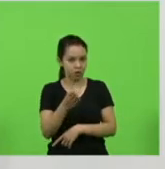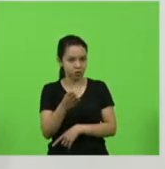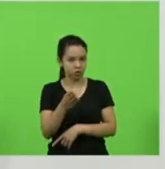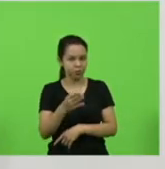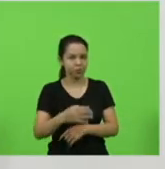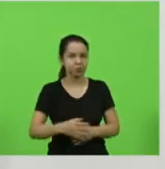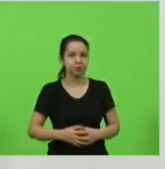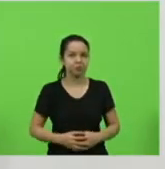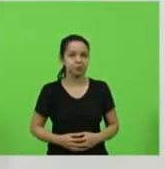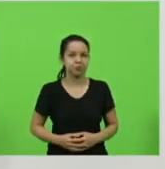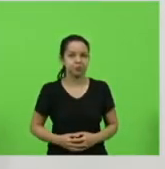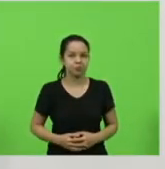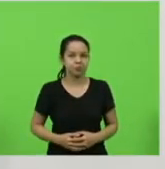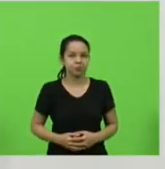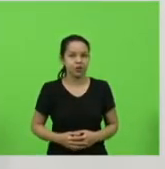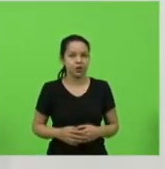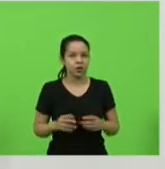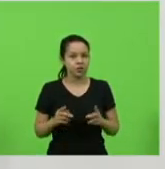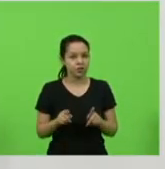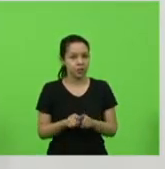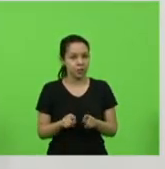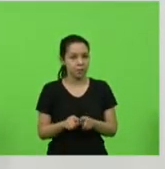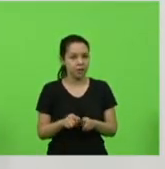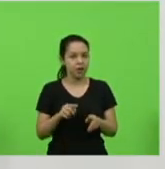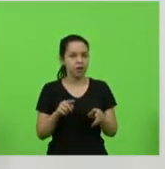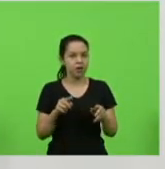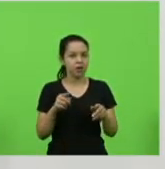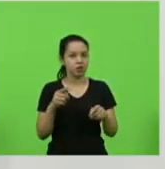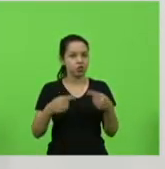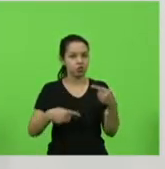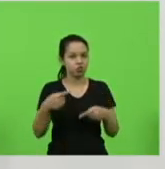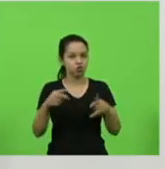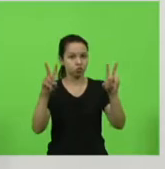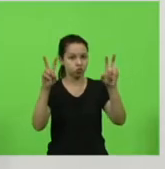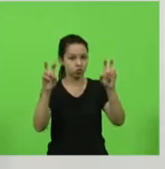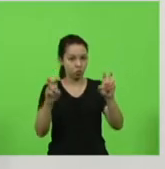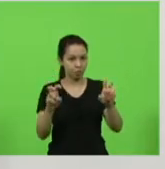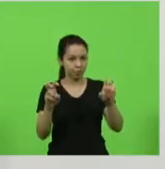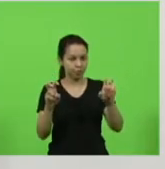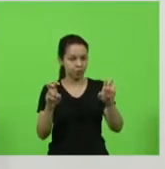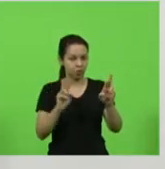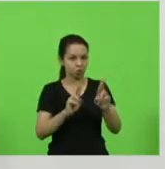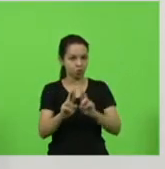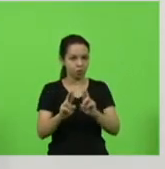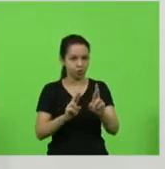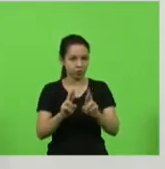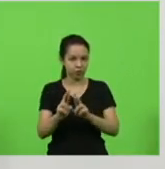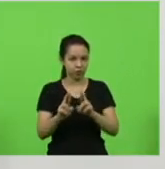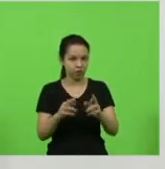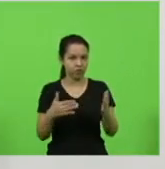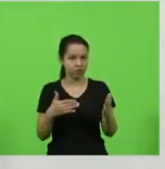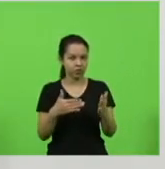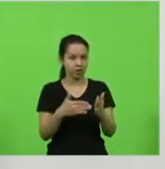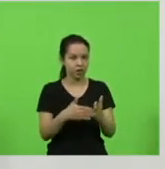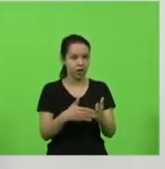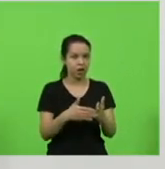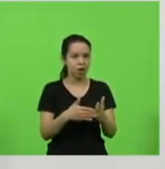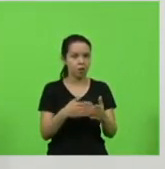Dando sequência, também falamos sobre a rodovia que dá acesso ao município de Itaiópolis,